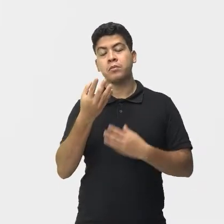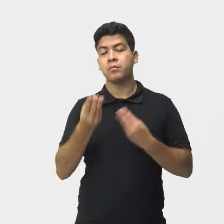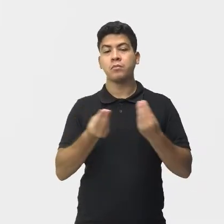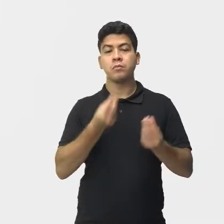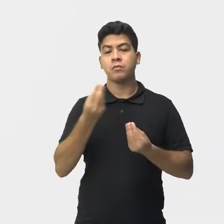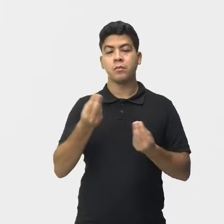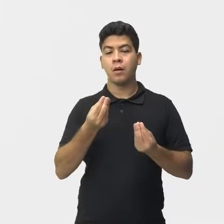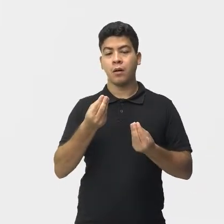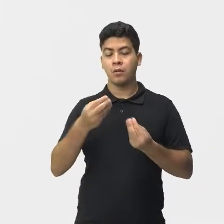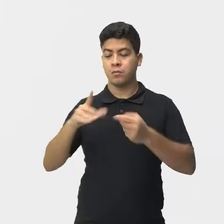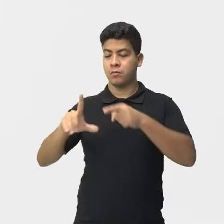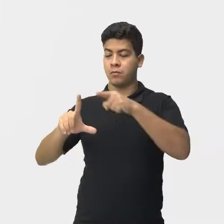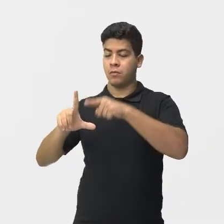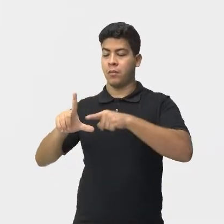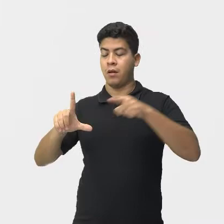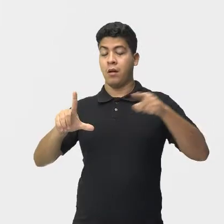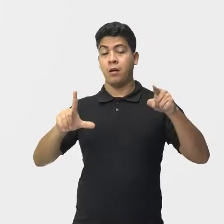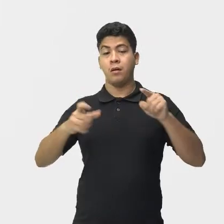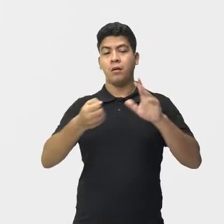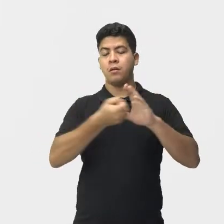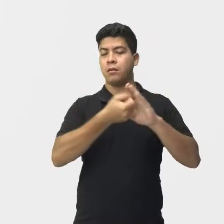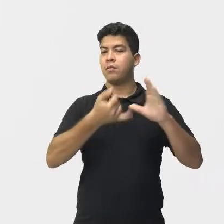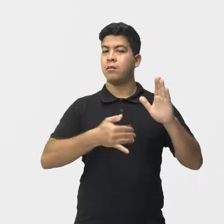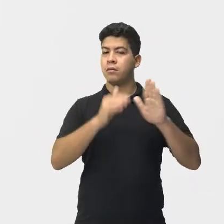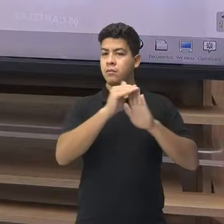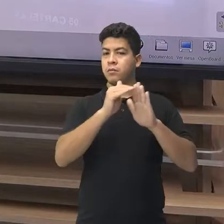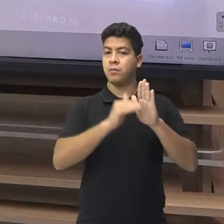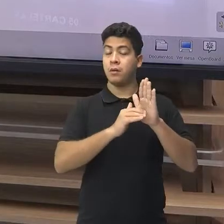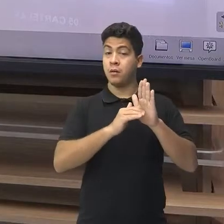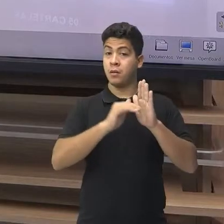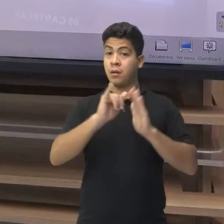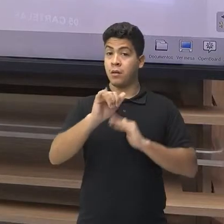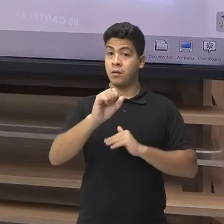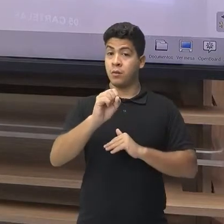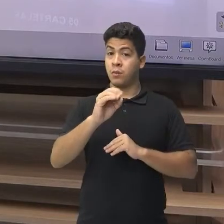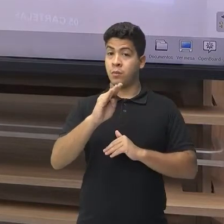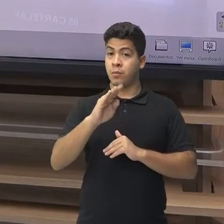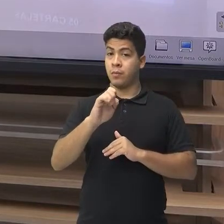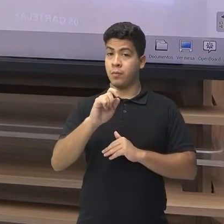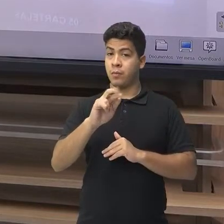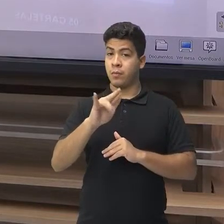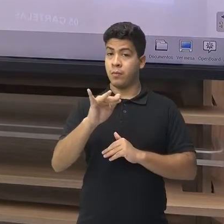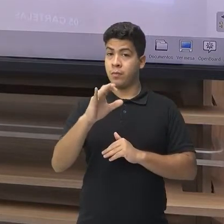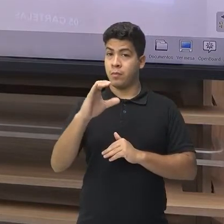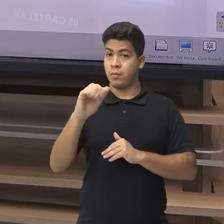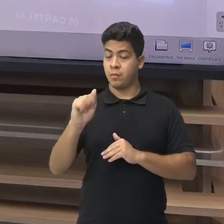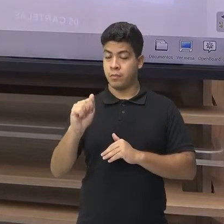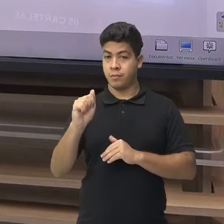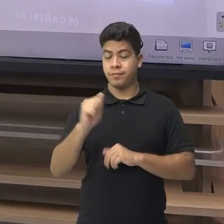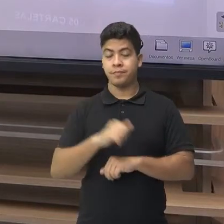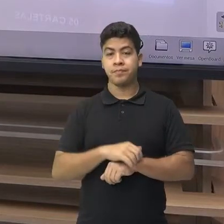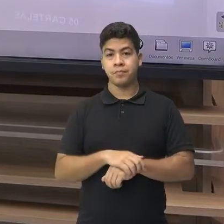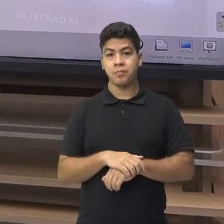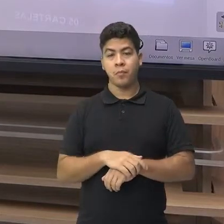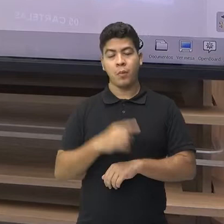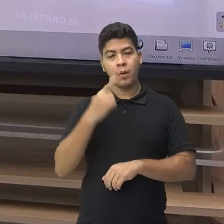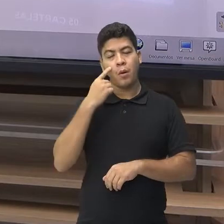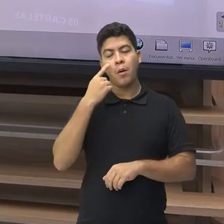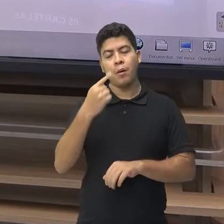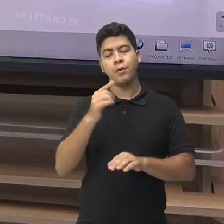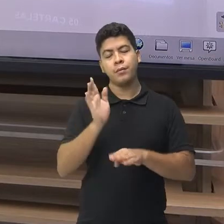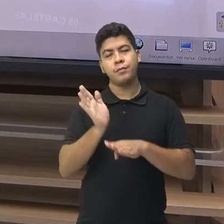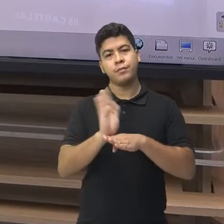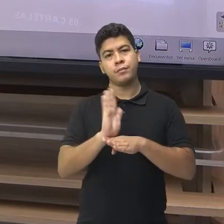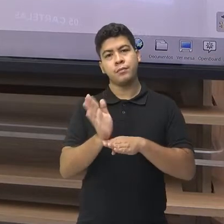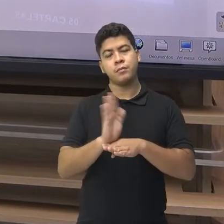do gráfico e a lei que nós temos para a transformação isobárica. E agora também, como aconteceu anteriormente na transformação